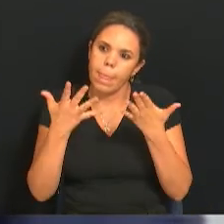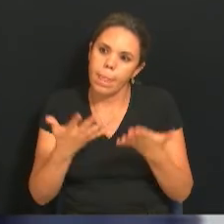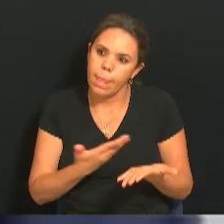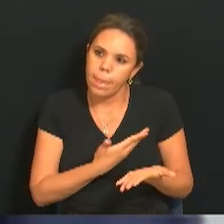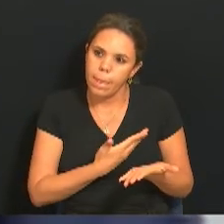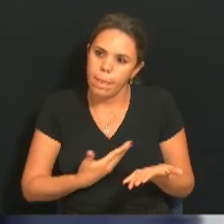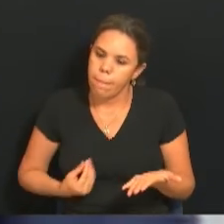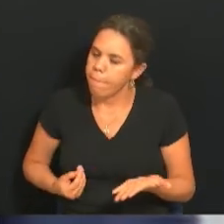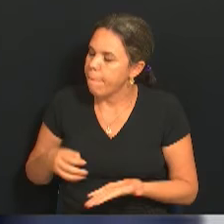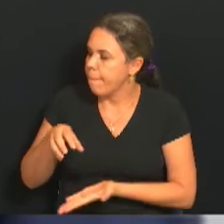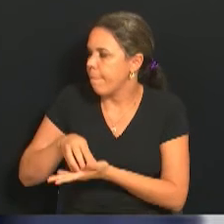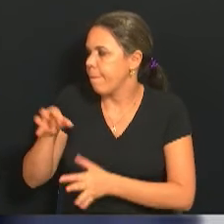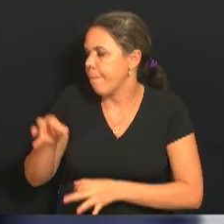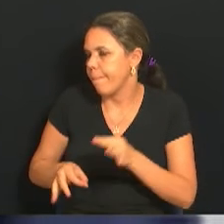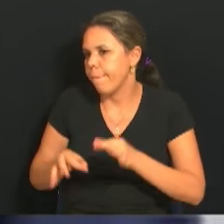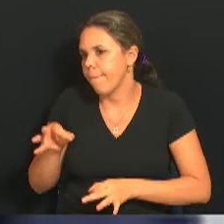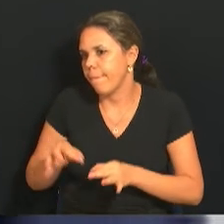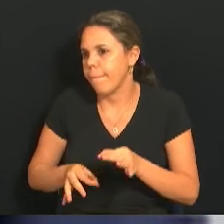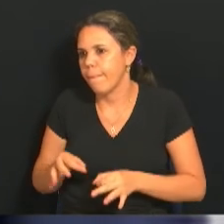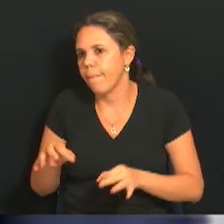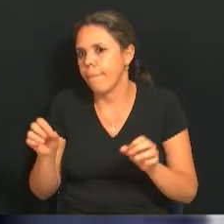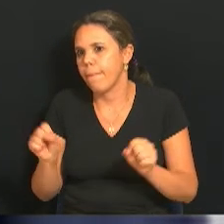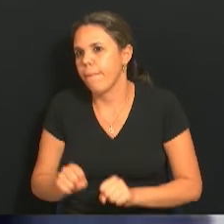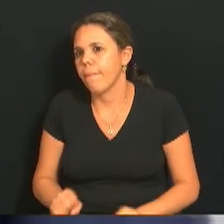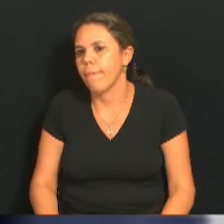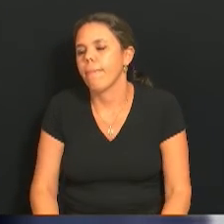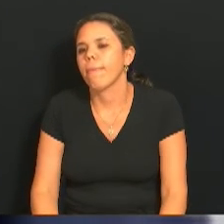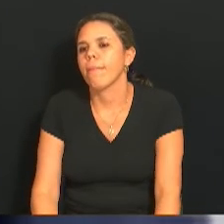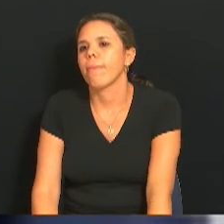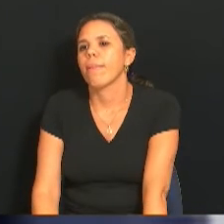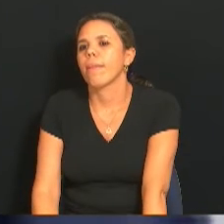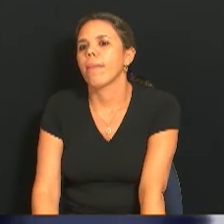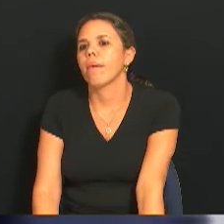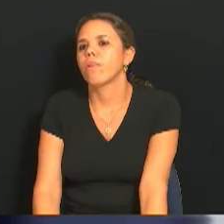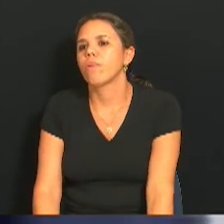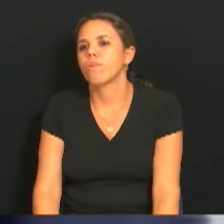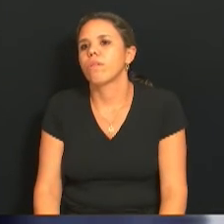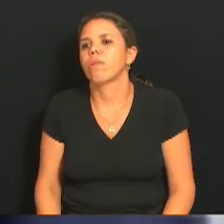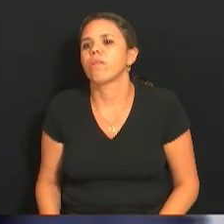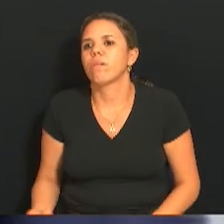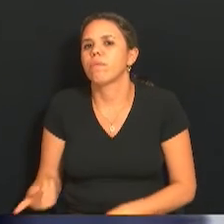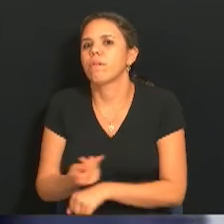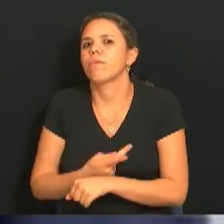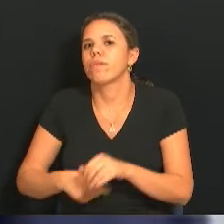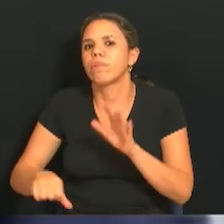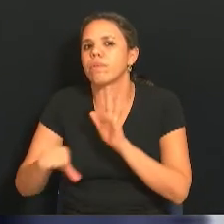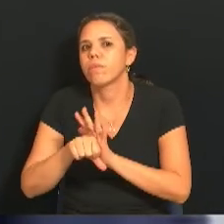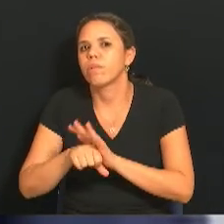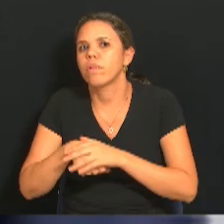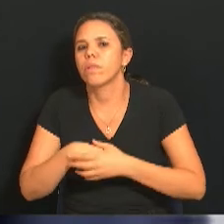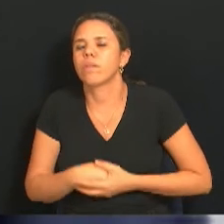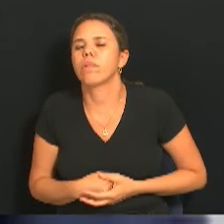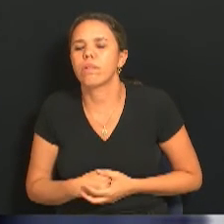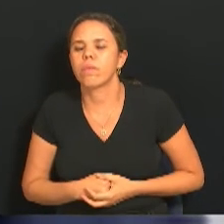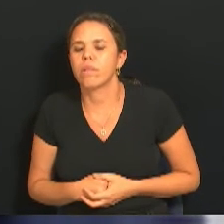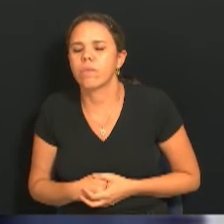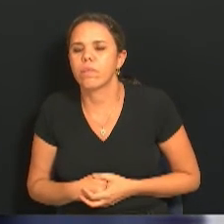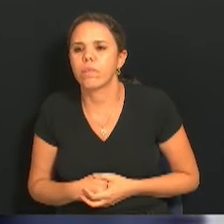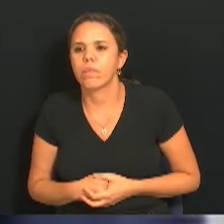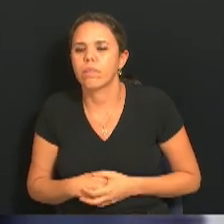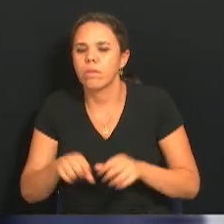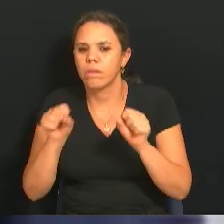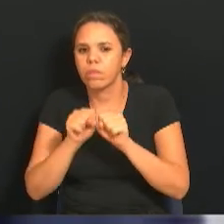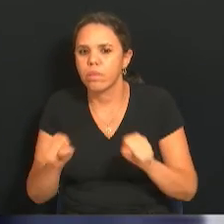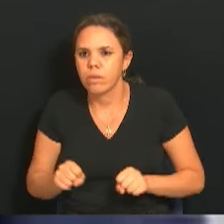Judiciário, encaminhá-las para o sistema penitenciário, porque eles são procurados, são criminosos, para que lá vão passar pelo sistema e